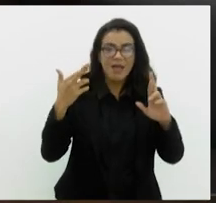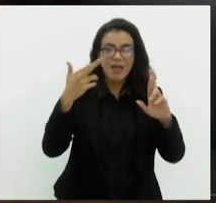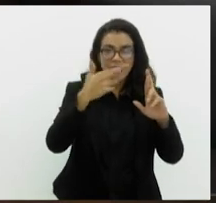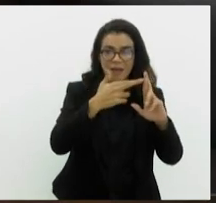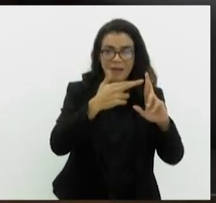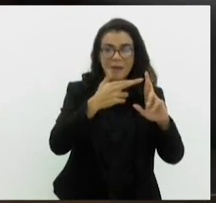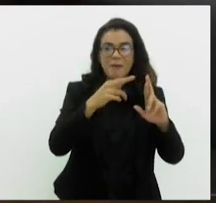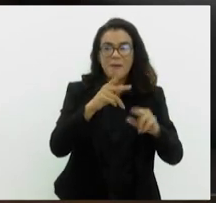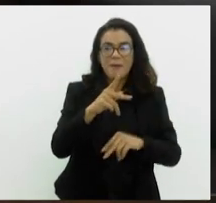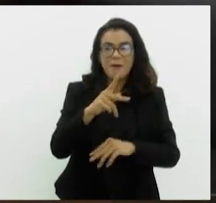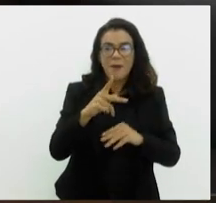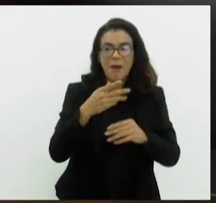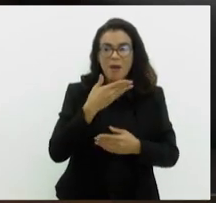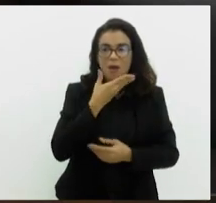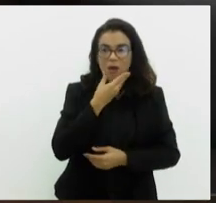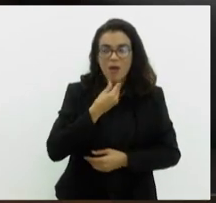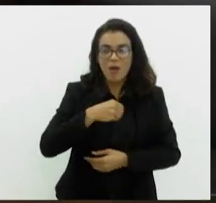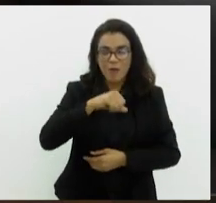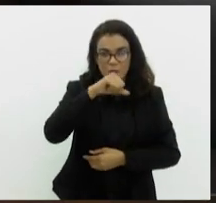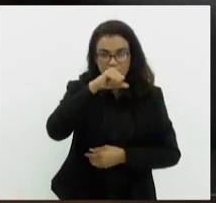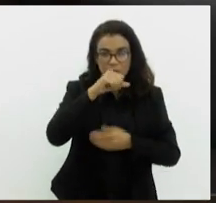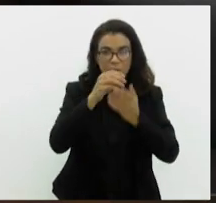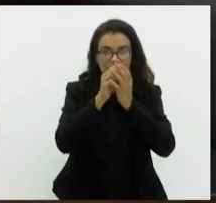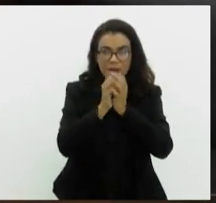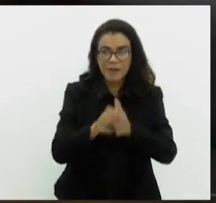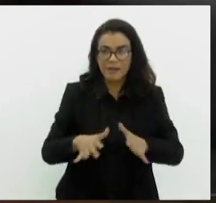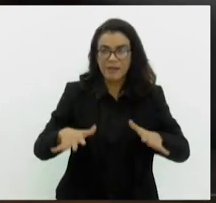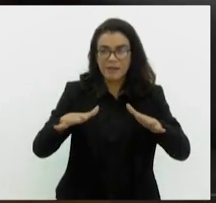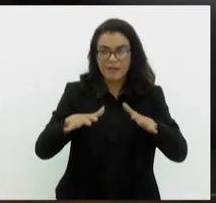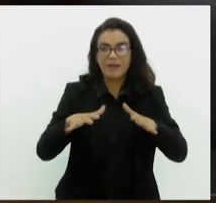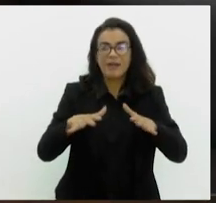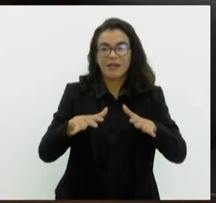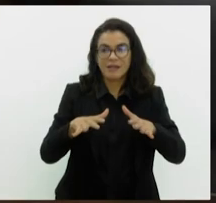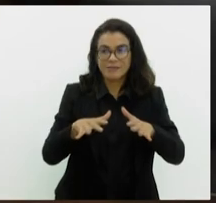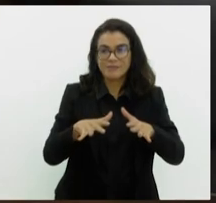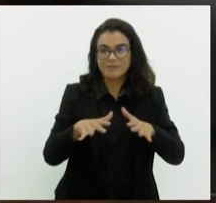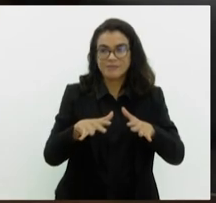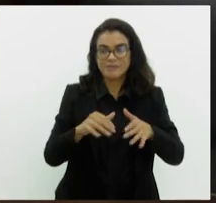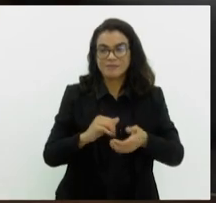Dário, a toda a equipe que puder realizar,